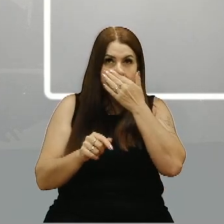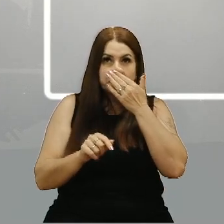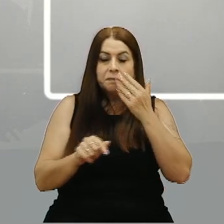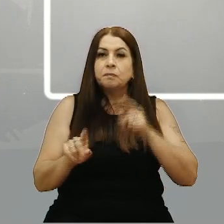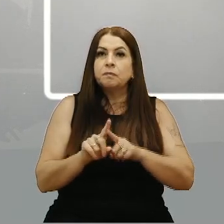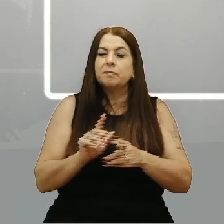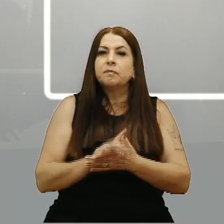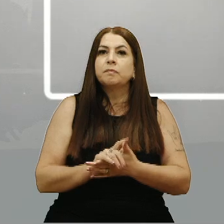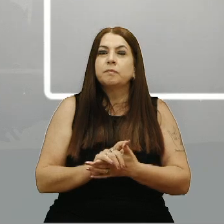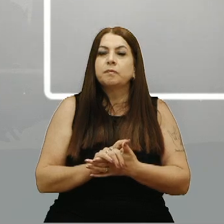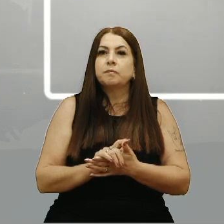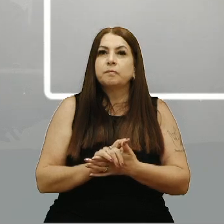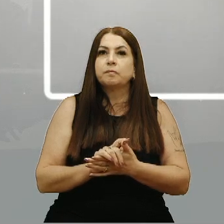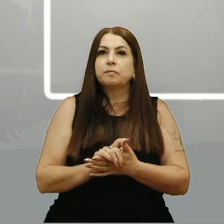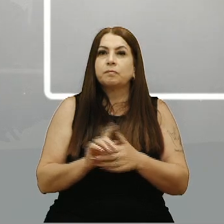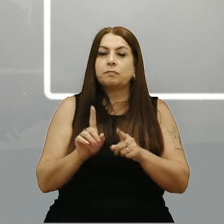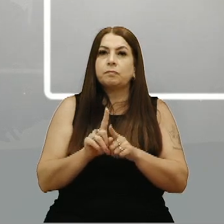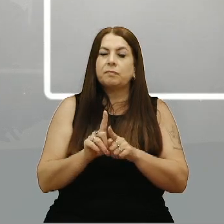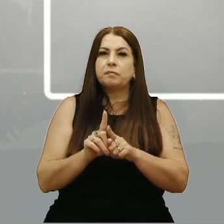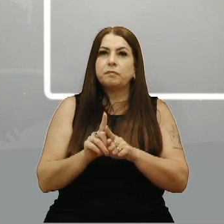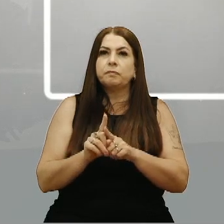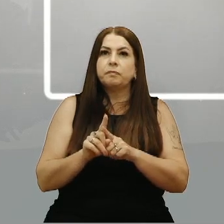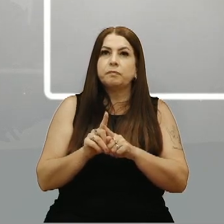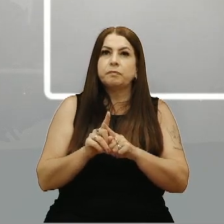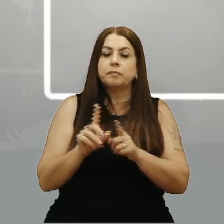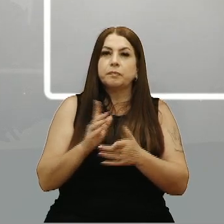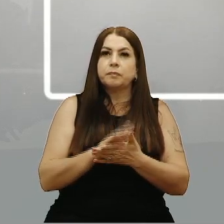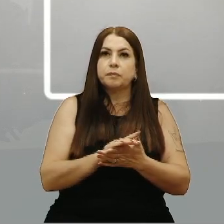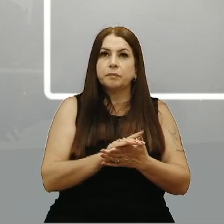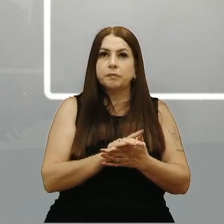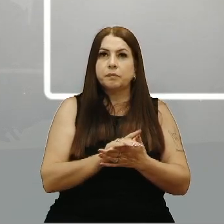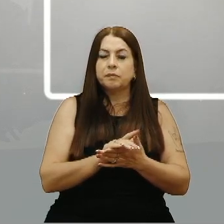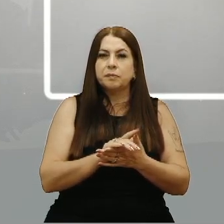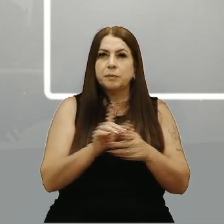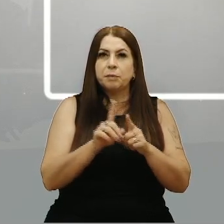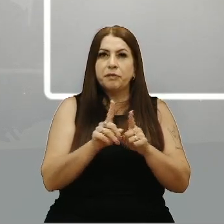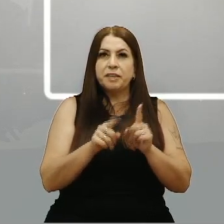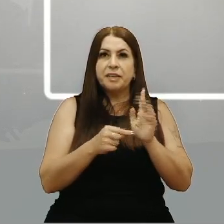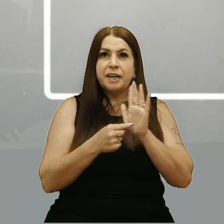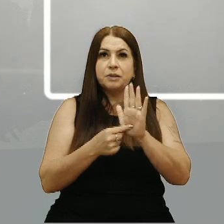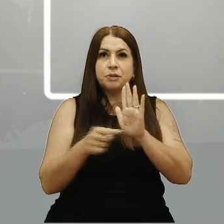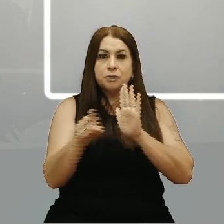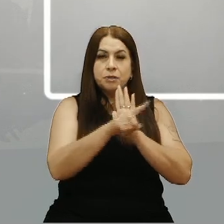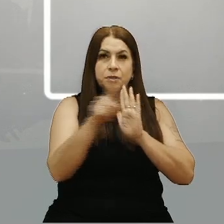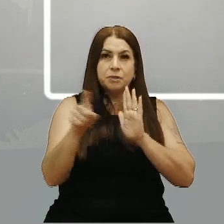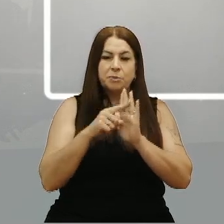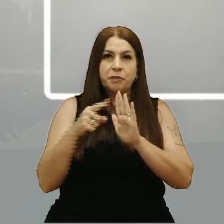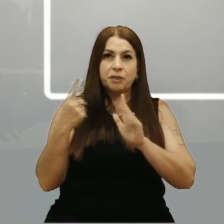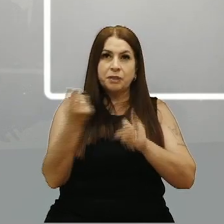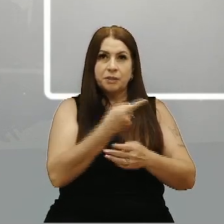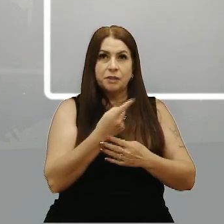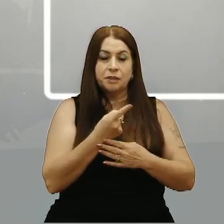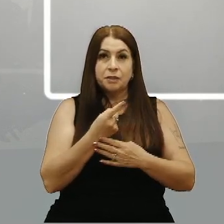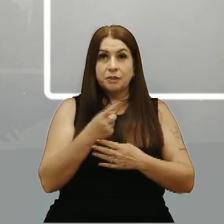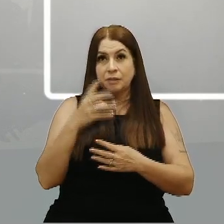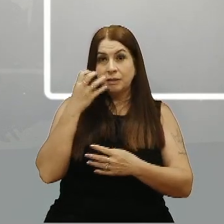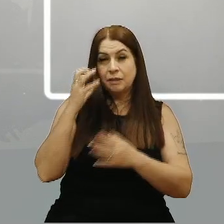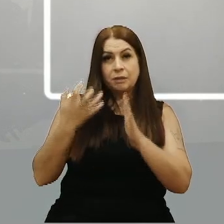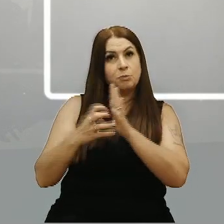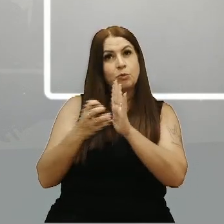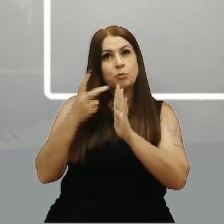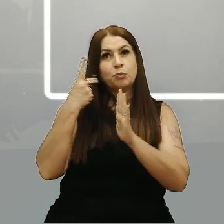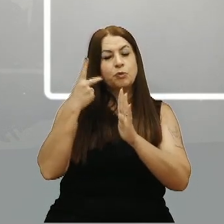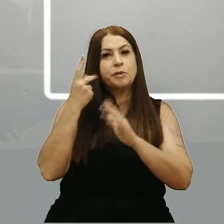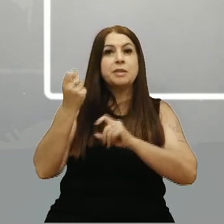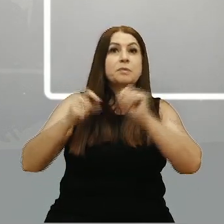Porque realmente a gente viu que tanto nos titulares como nos adjuntos foram cargos meramente políticos.